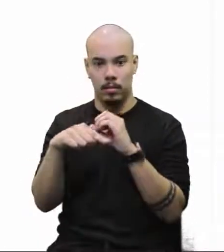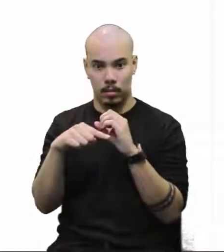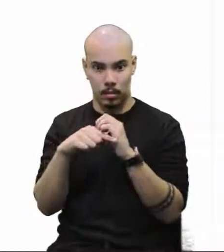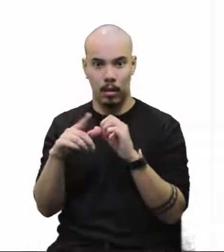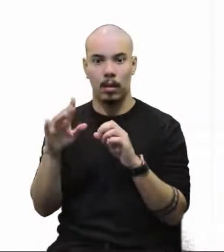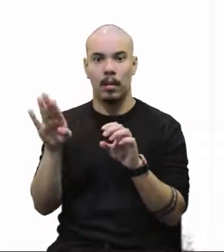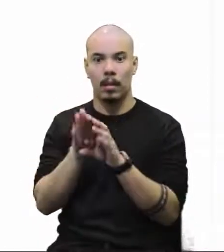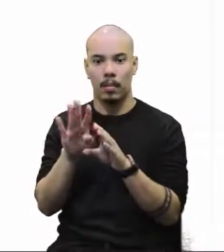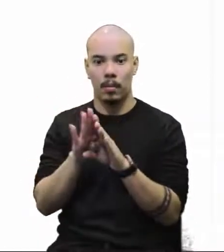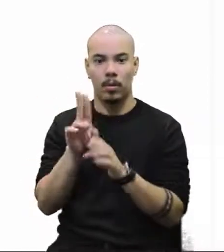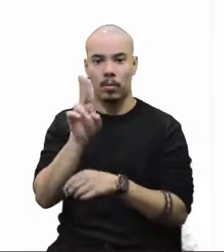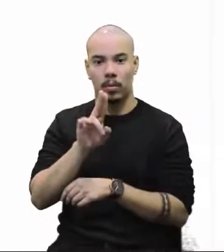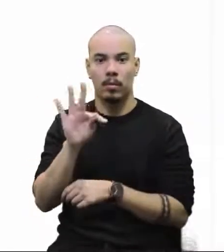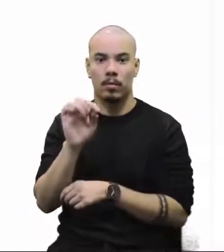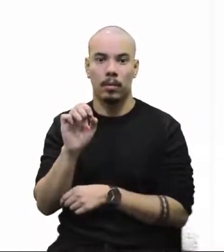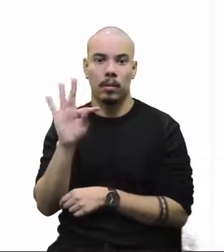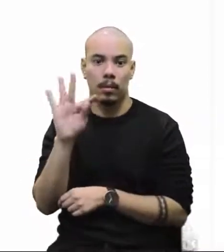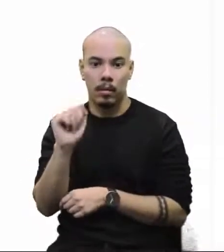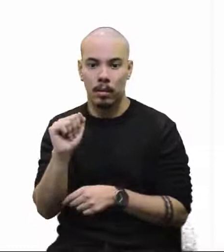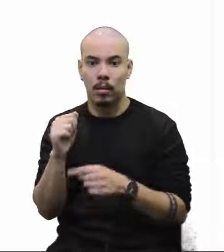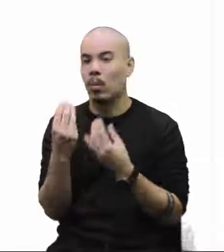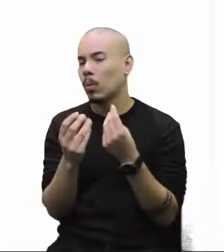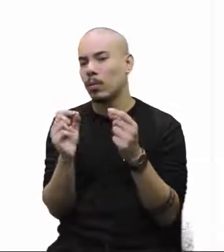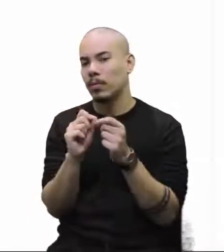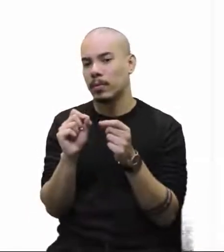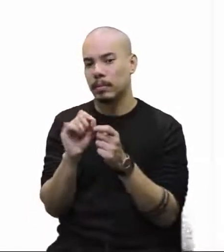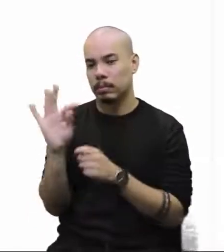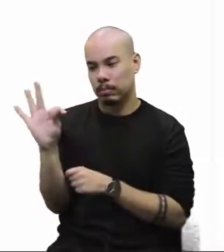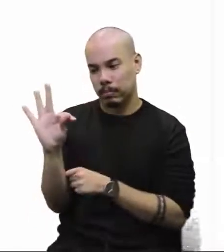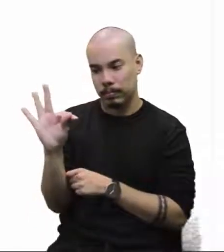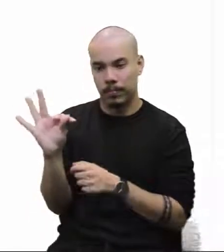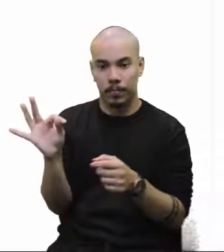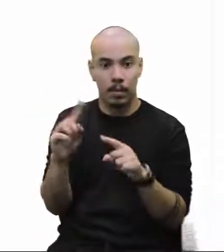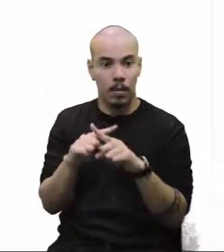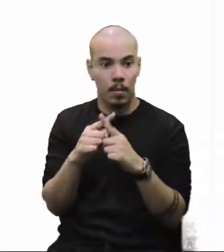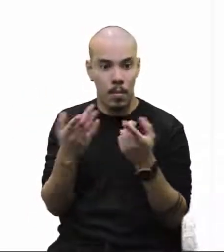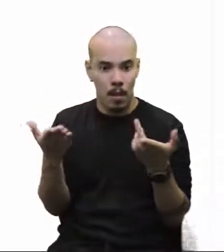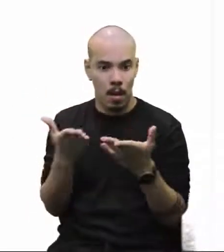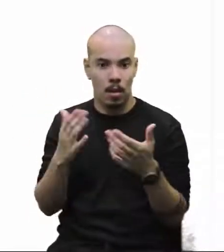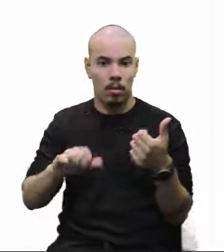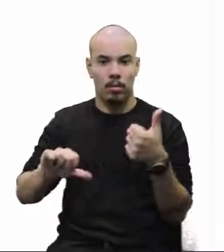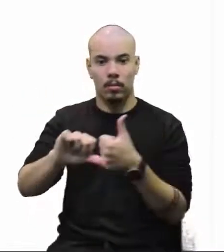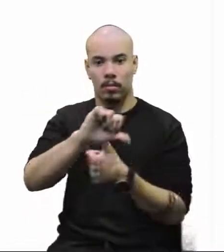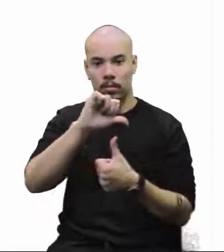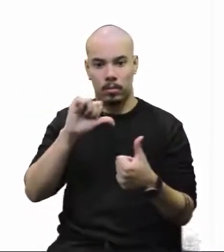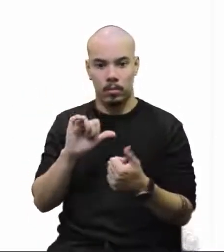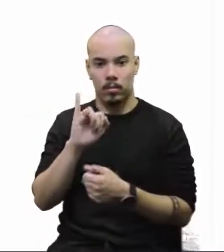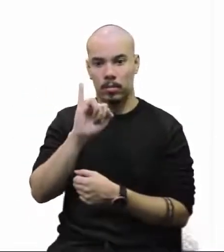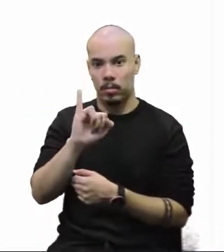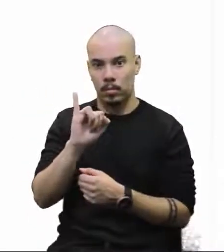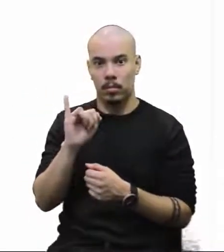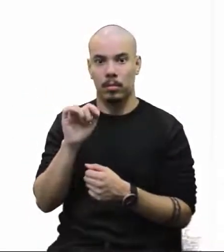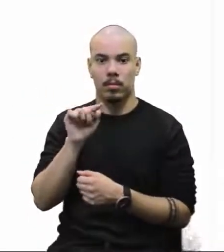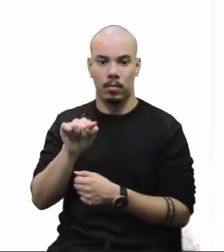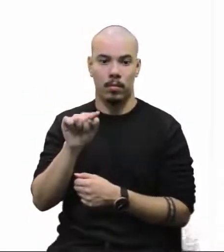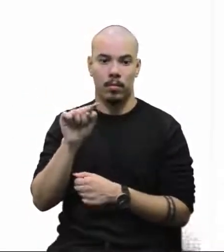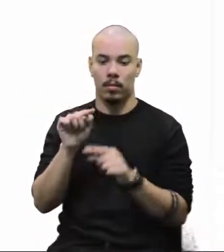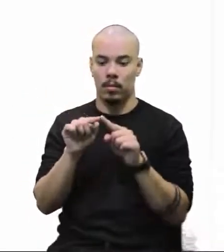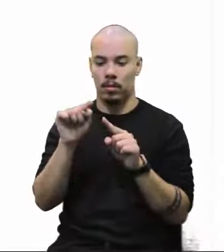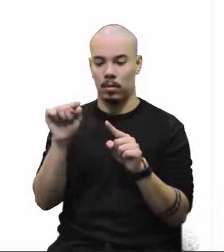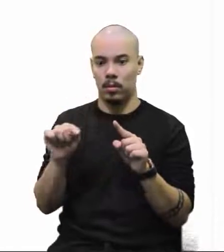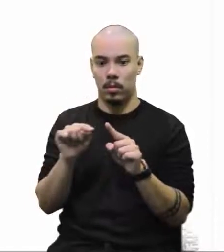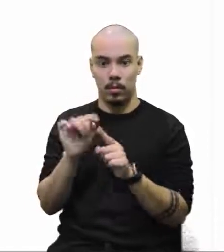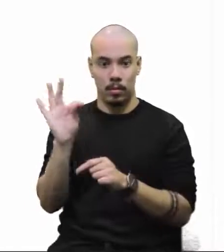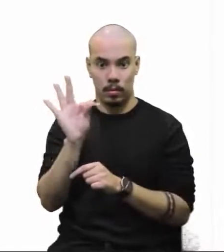uma substituição aí, que nós vamos trocar o Q por I vezes ΔT, né? Olha aí, o ΔQ,